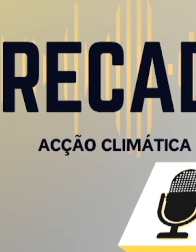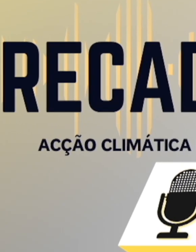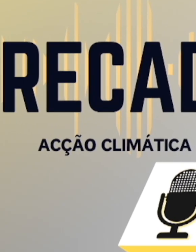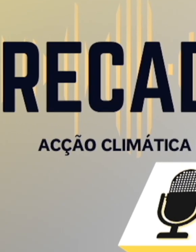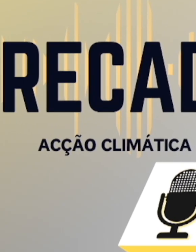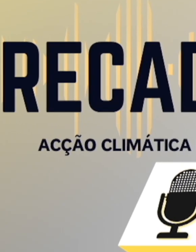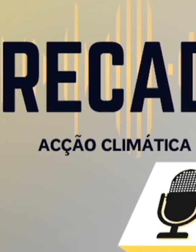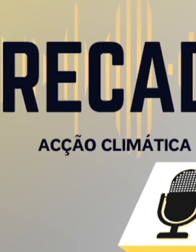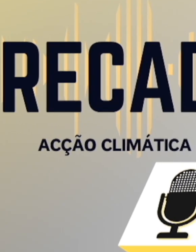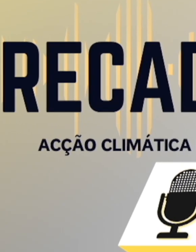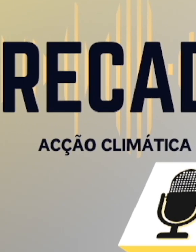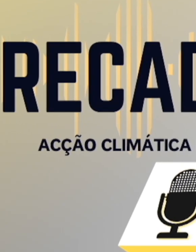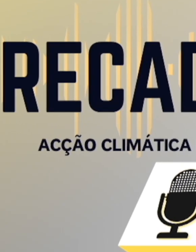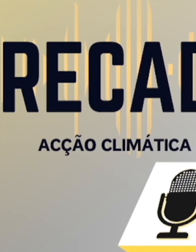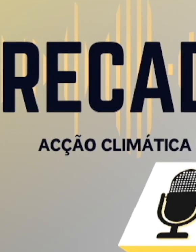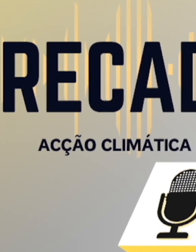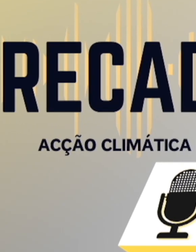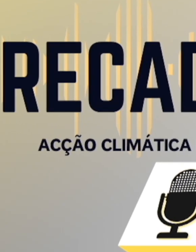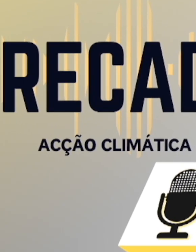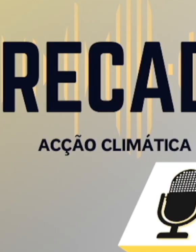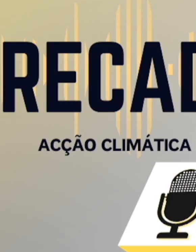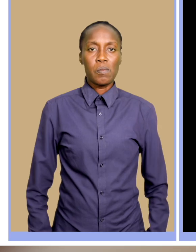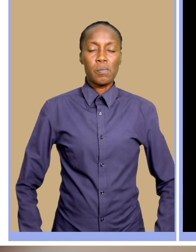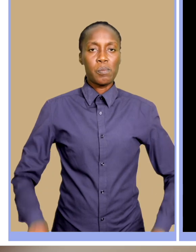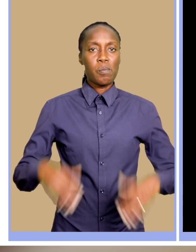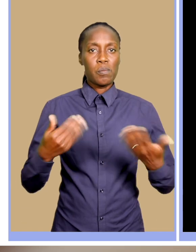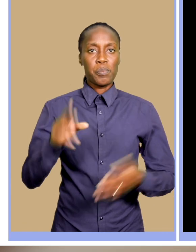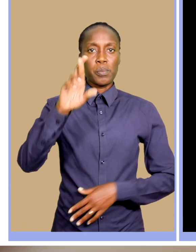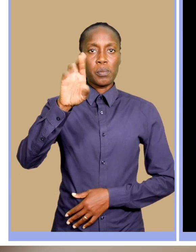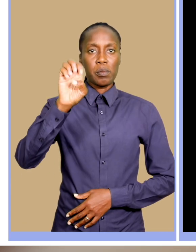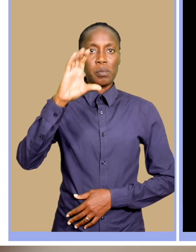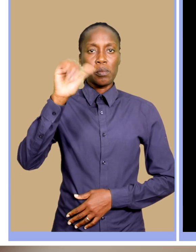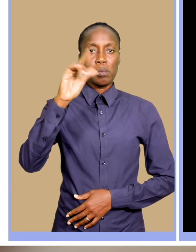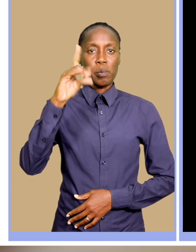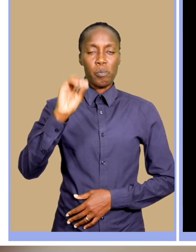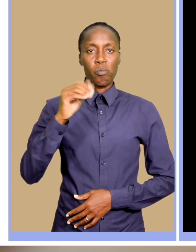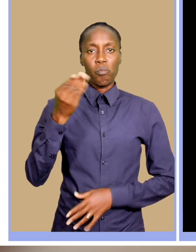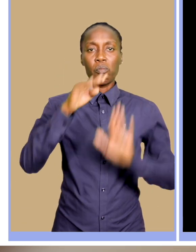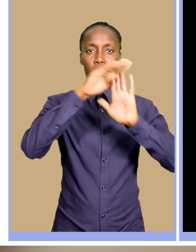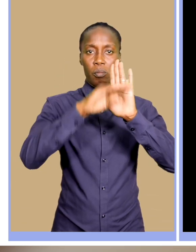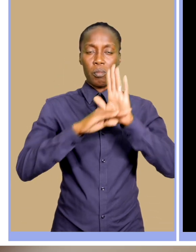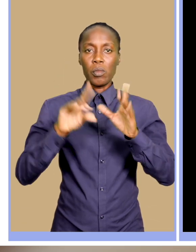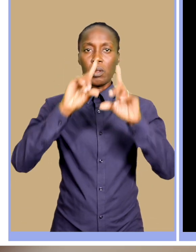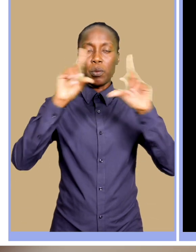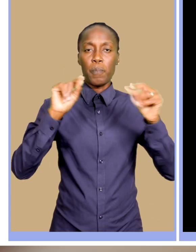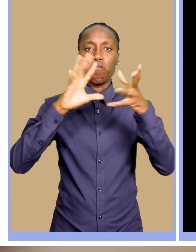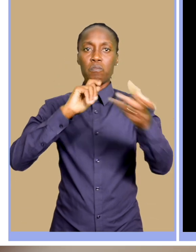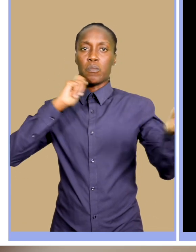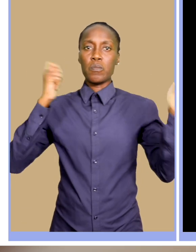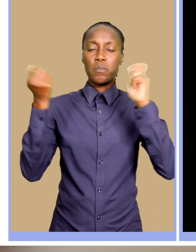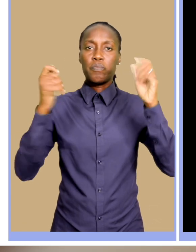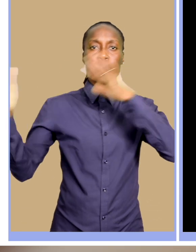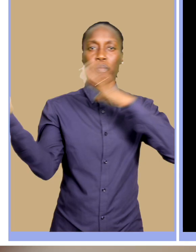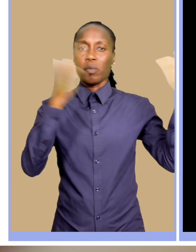Recado Podcast, Ação Climática Inclusiva. Sejam bem-vindos a mais uma edição do Recado